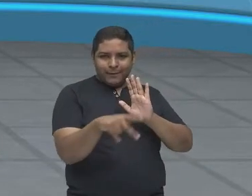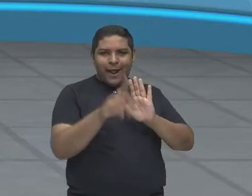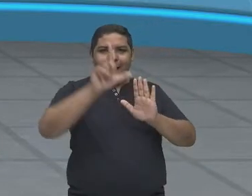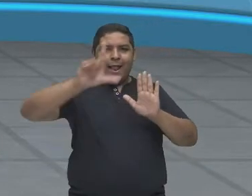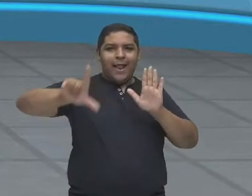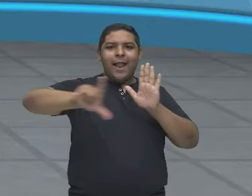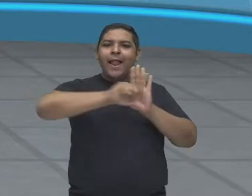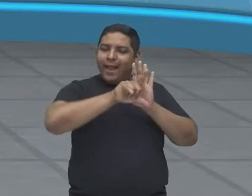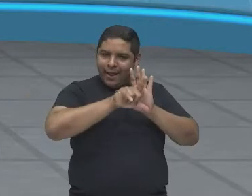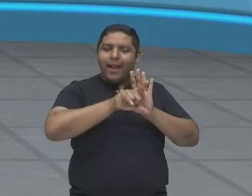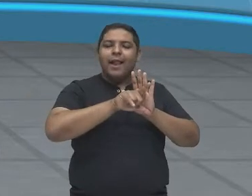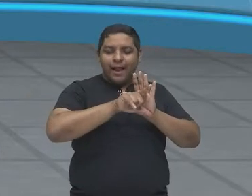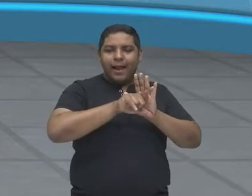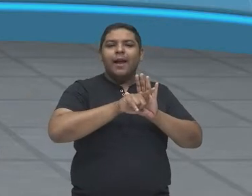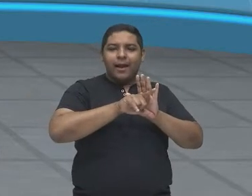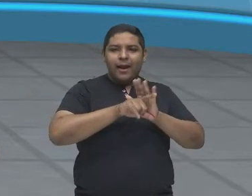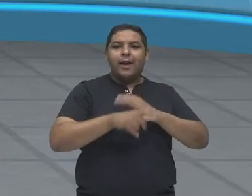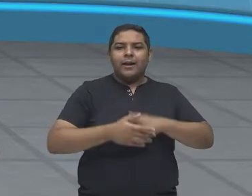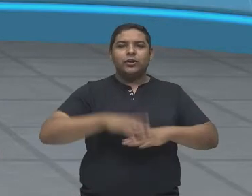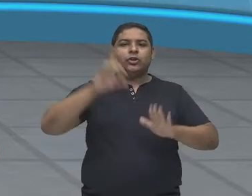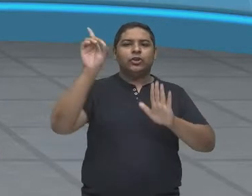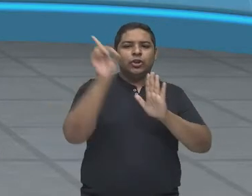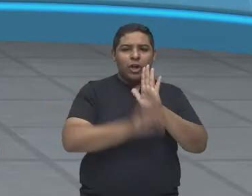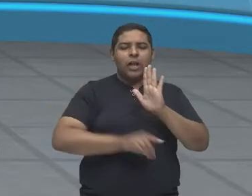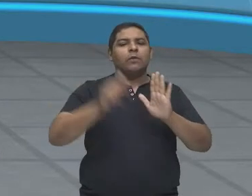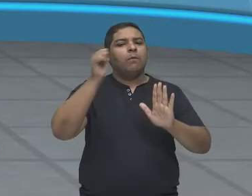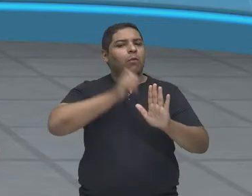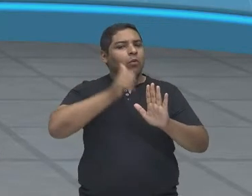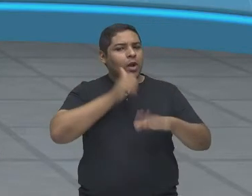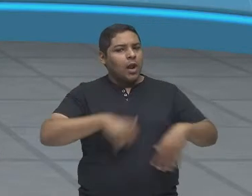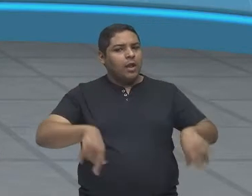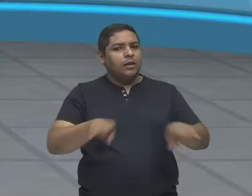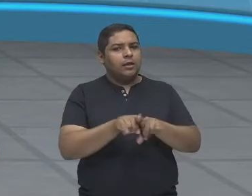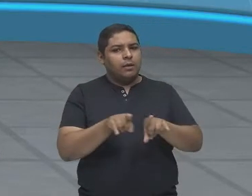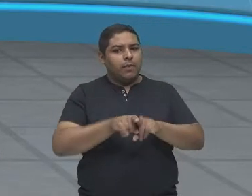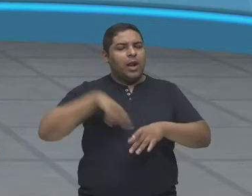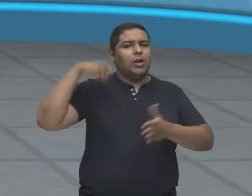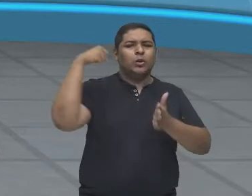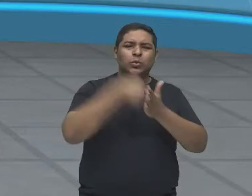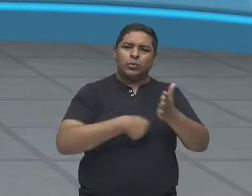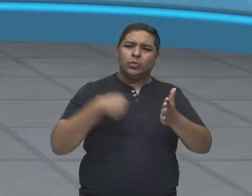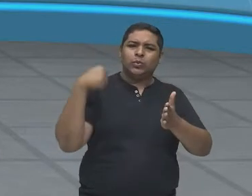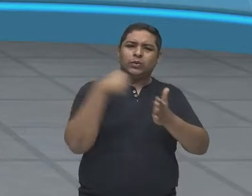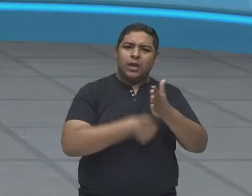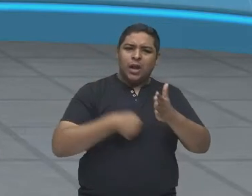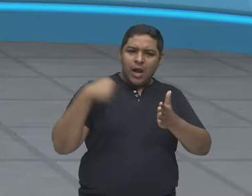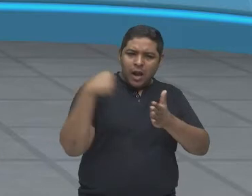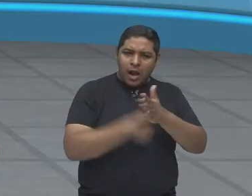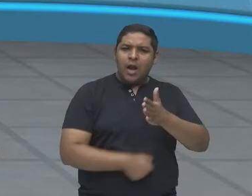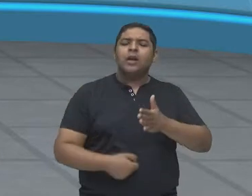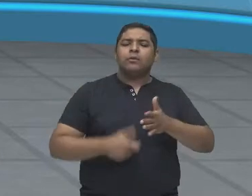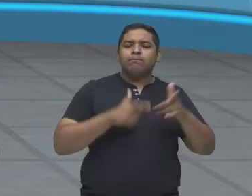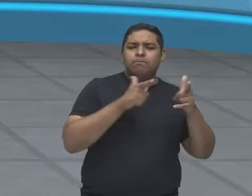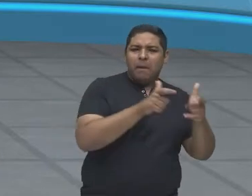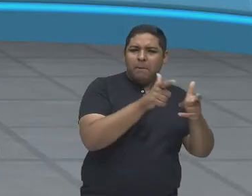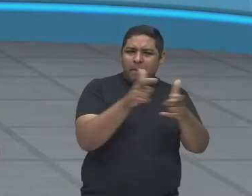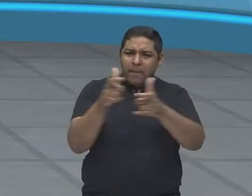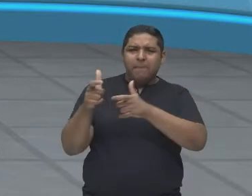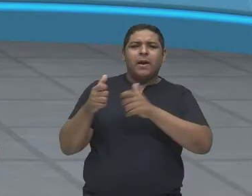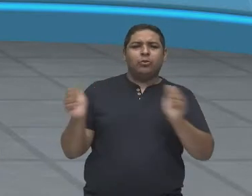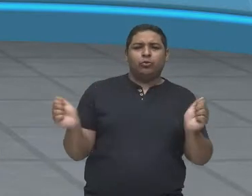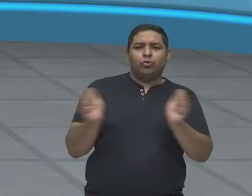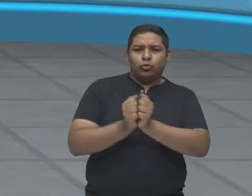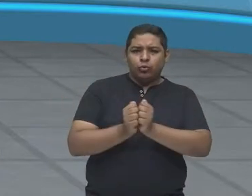ler, a observar que elas não foram atendidas e elas lutaram, e elas se armaram para ir às ruas, elas